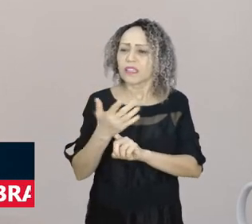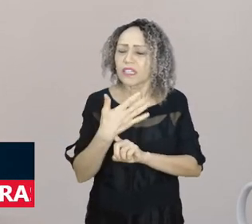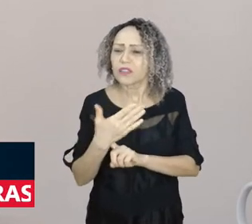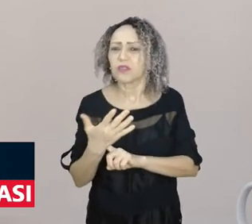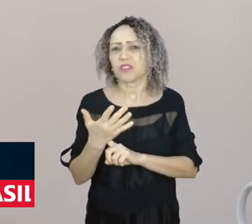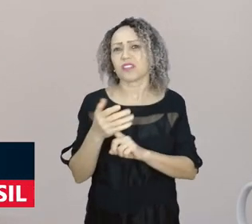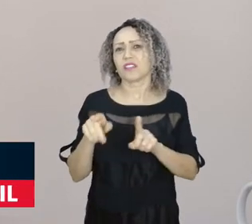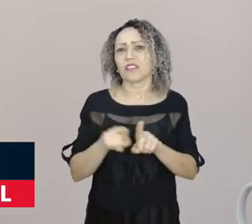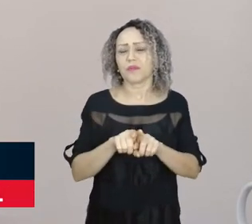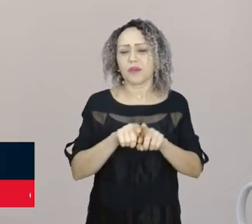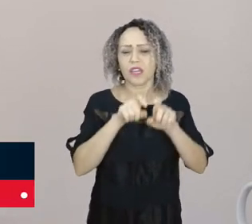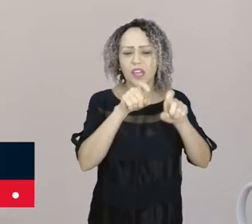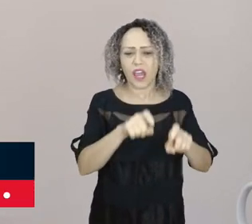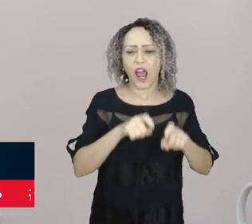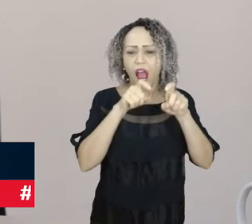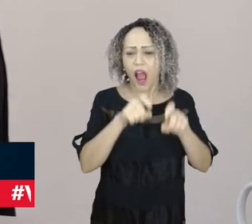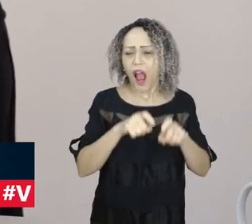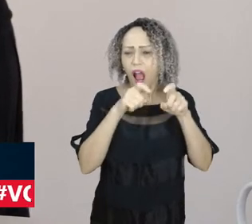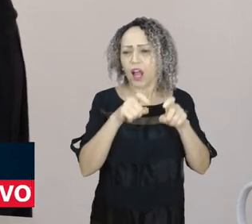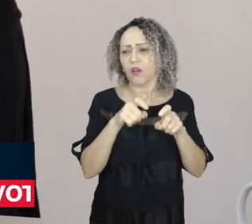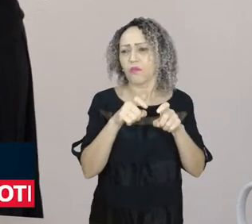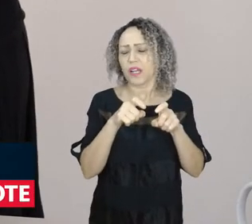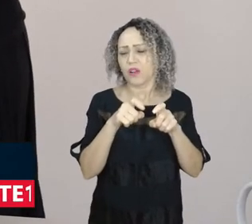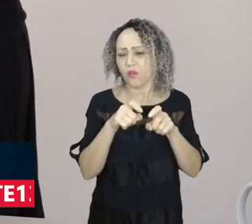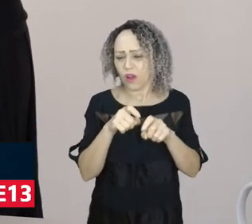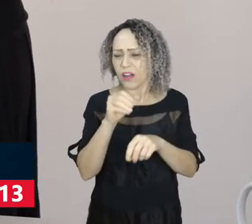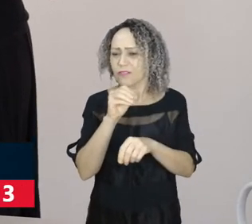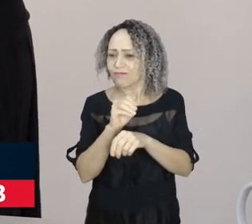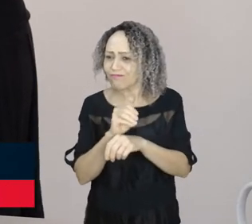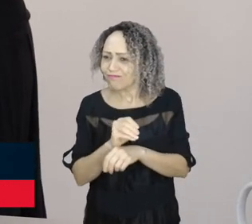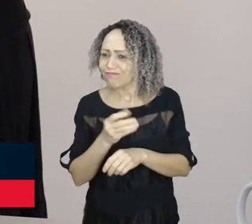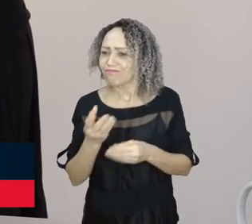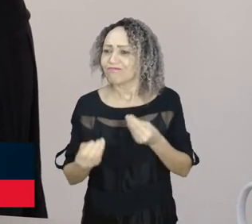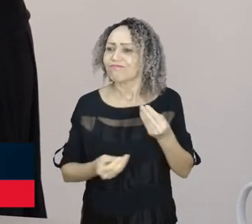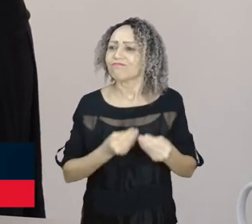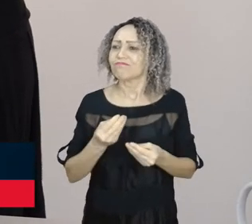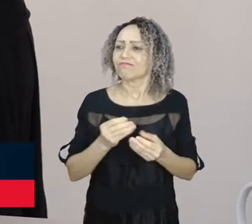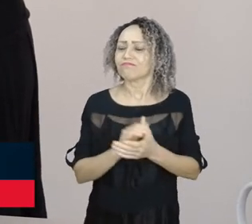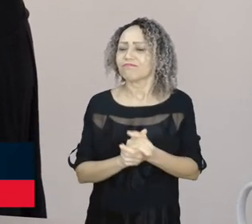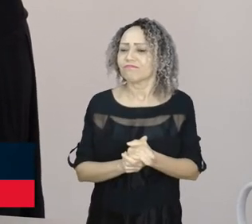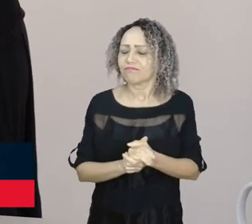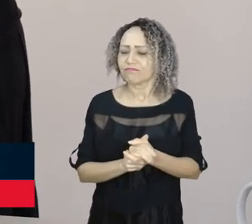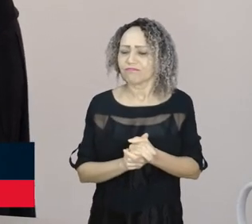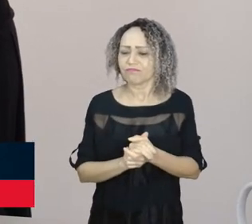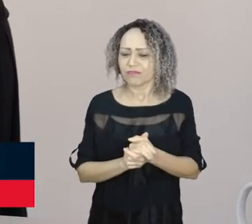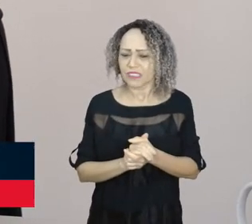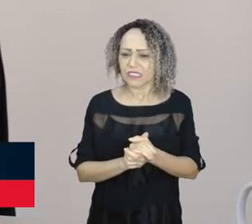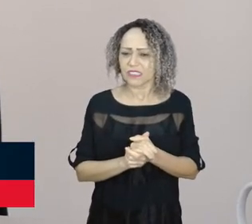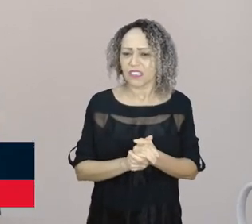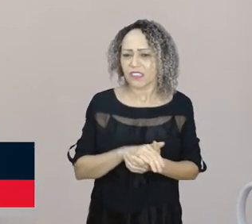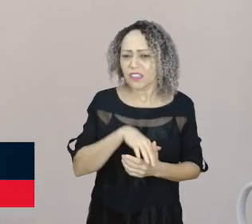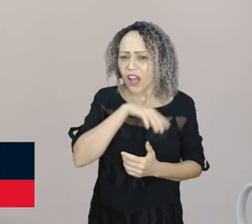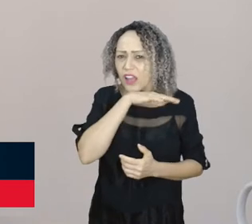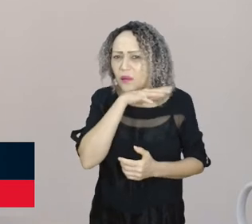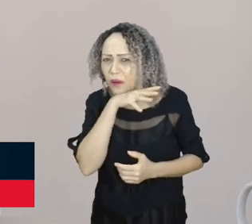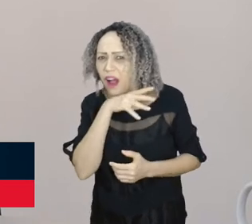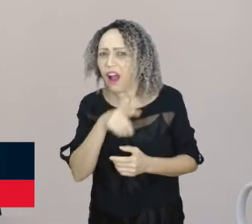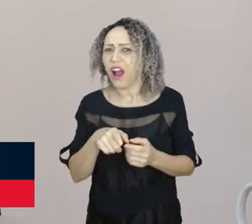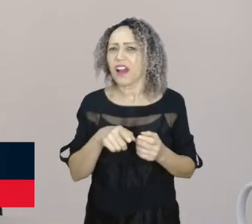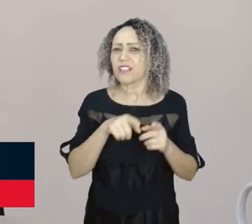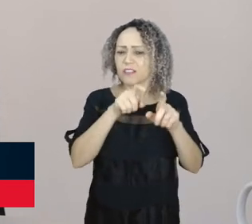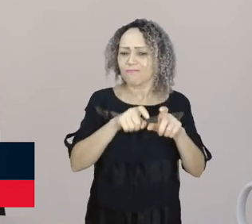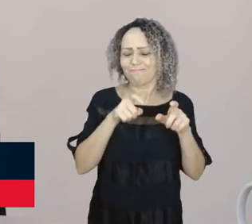agropecuária. A gente fala daqui para vocês terem uma noção do que a gente está falando aqui do setor econômico em São Paulo. É o